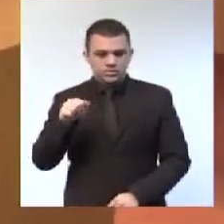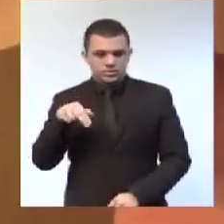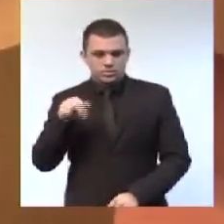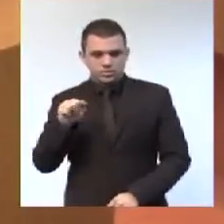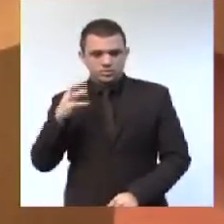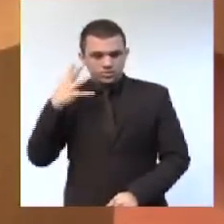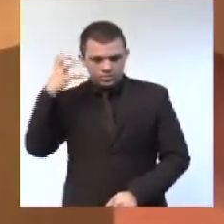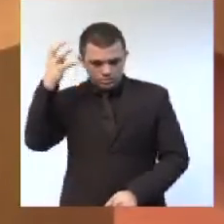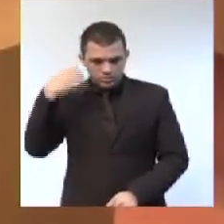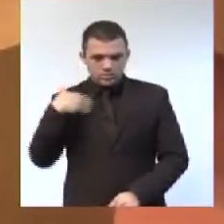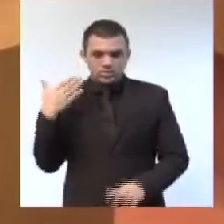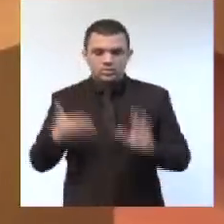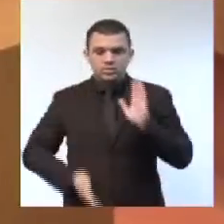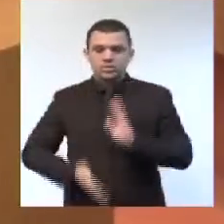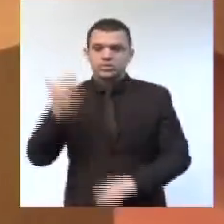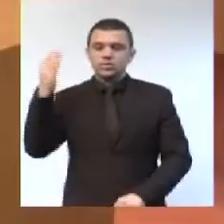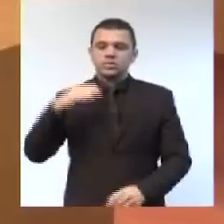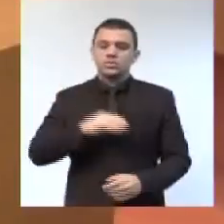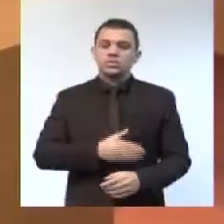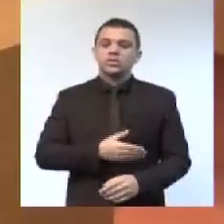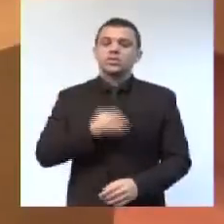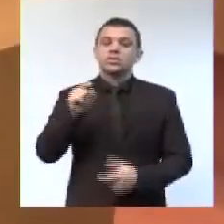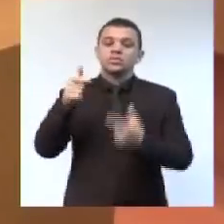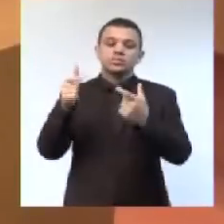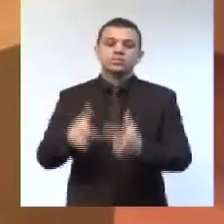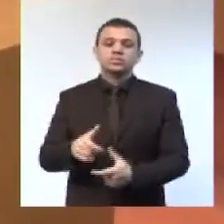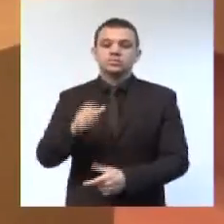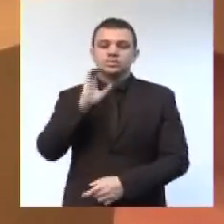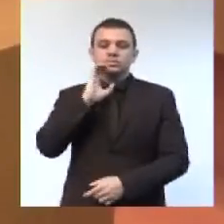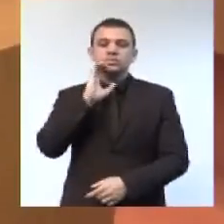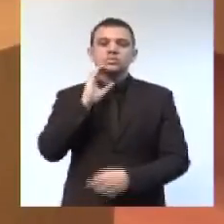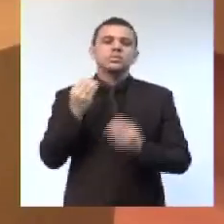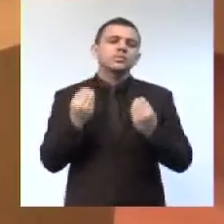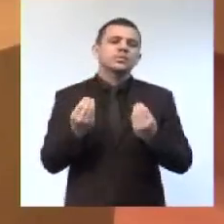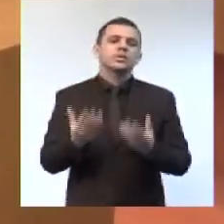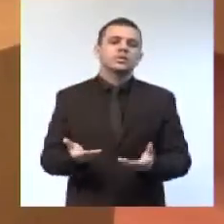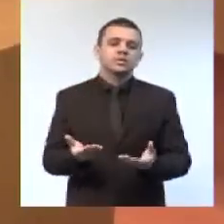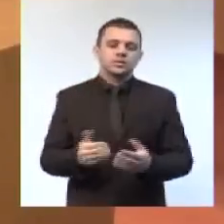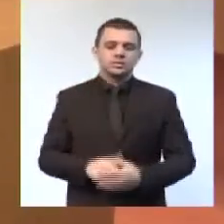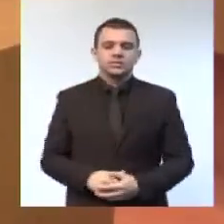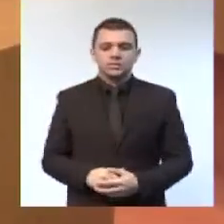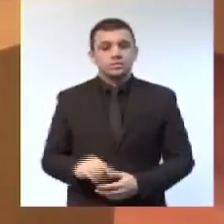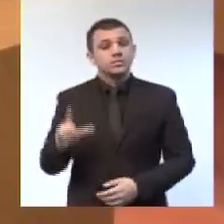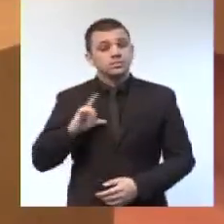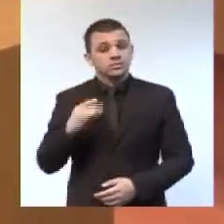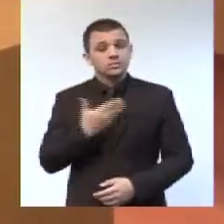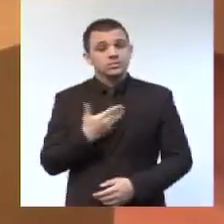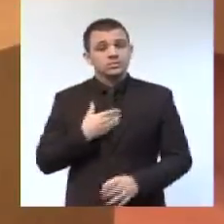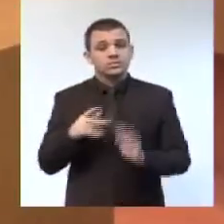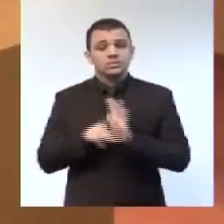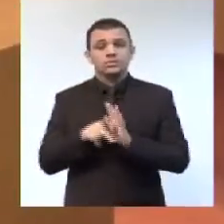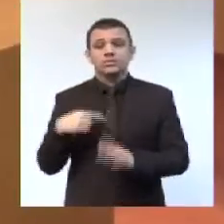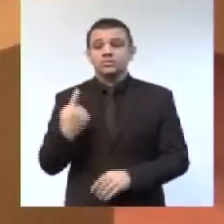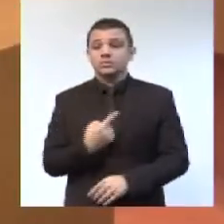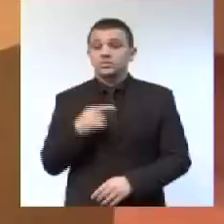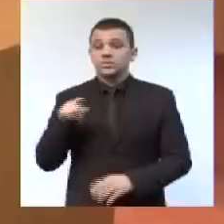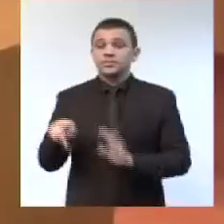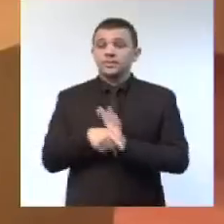de Coroatá. Para quê, deputado Nina? Tinha um companheiro nosso do PMDB, naquela